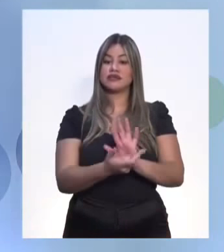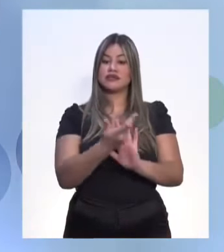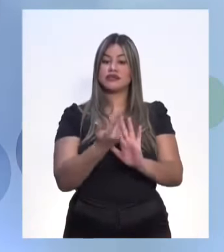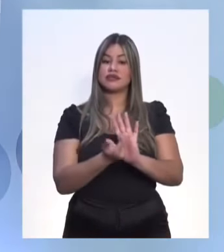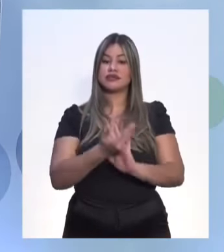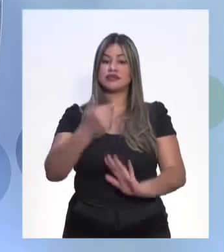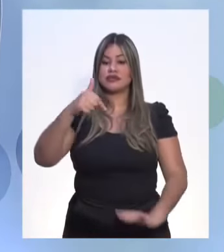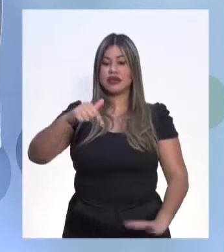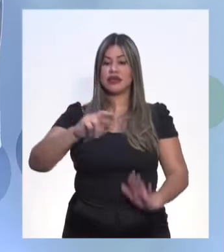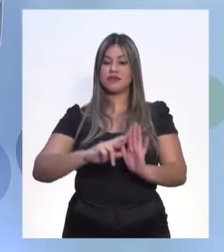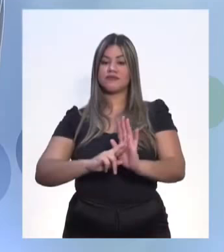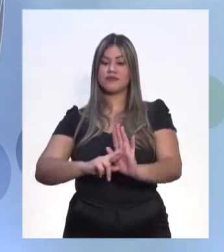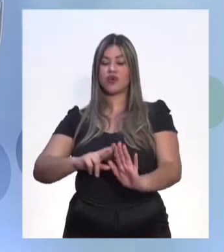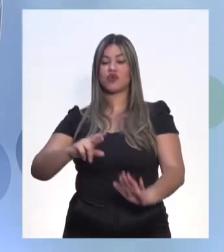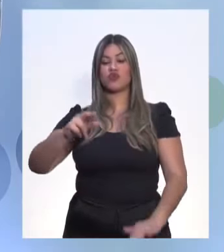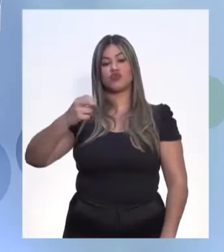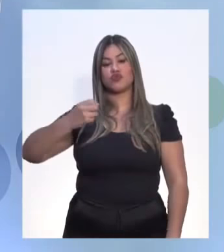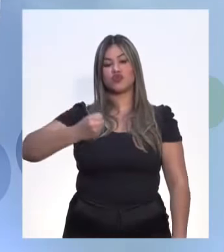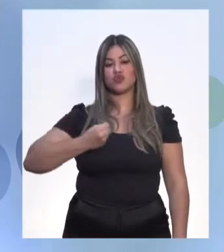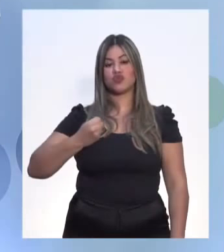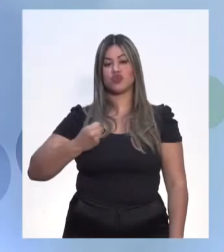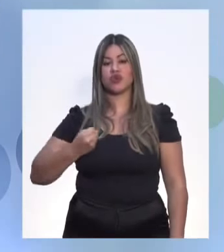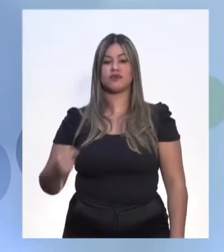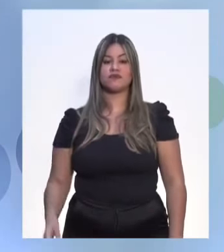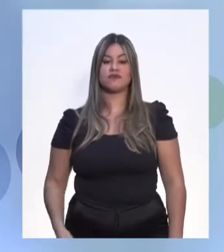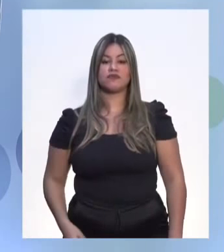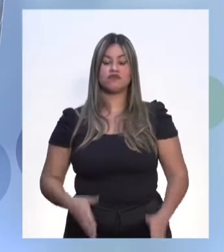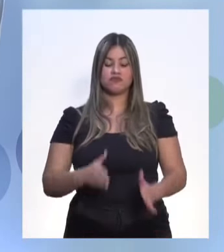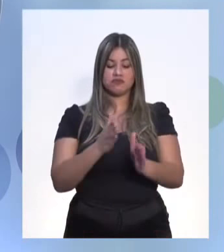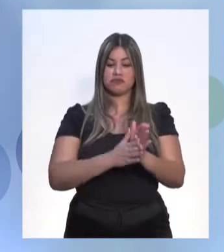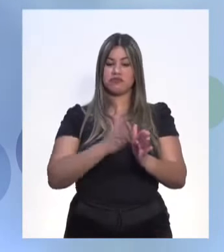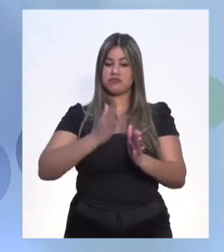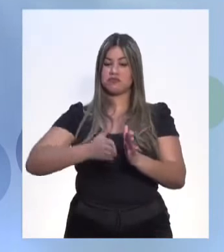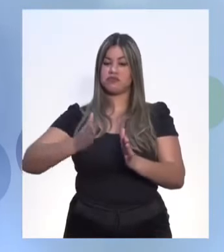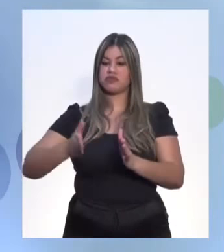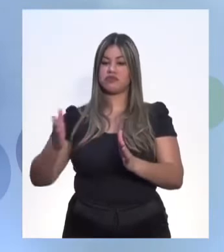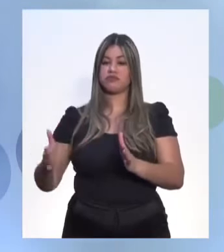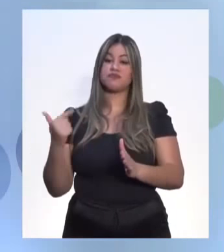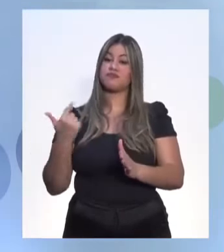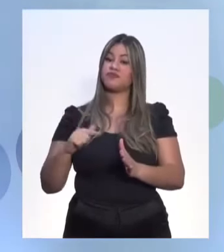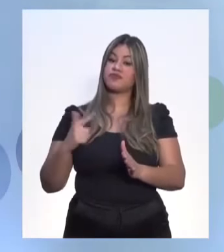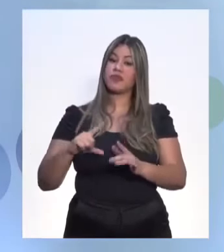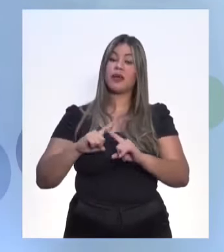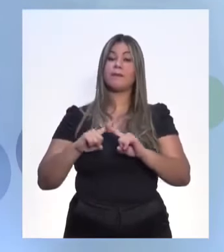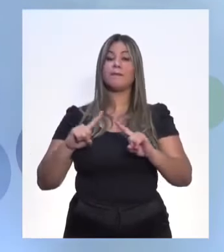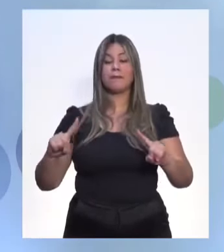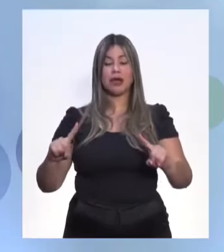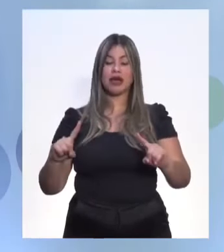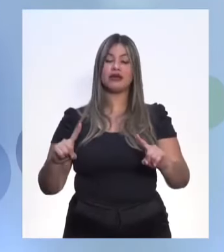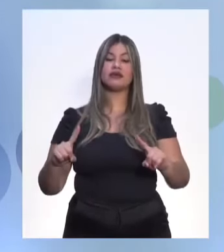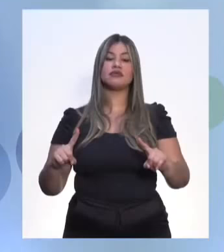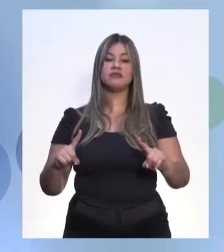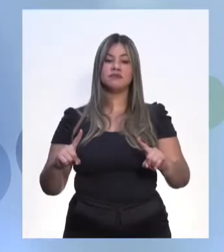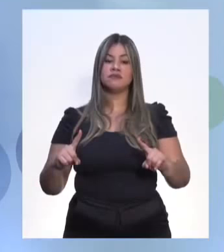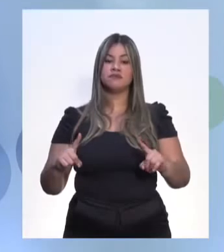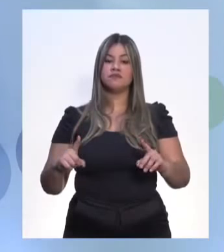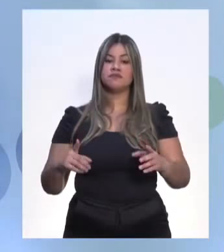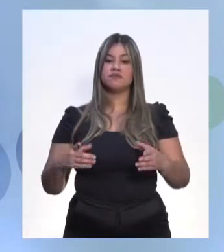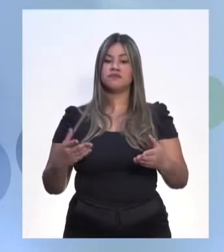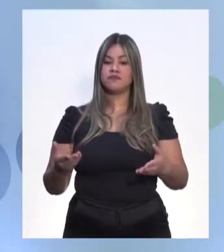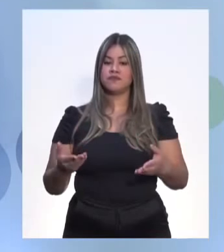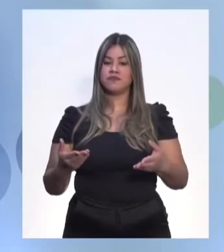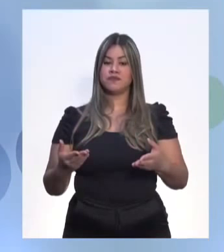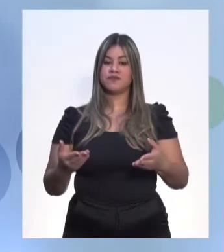representar os números não era posicional embora a ordem fosse importante tá ela não